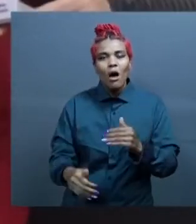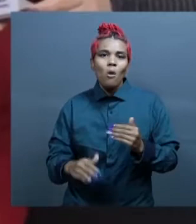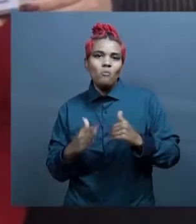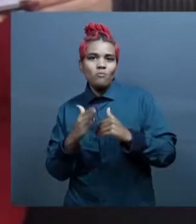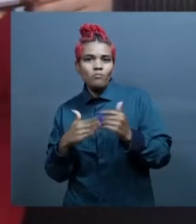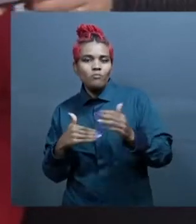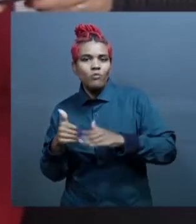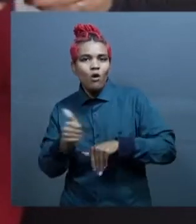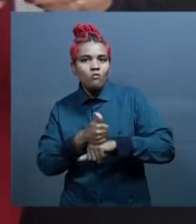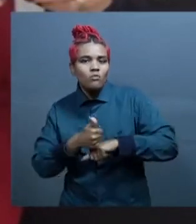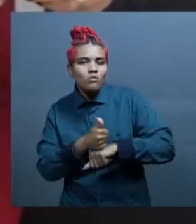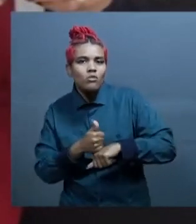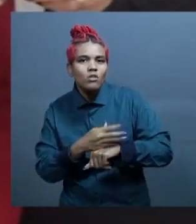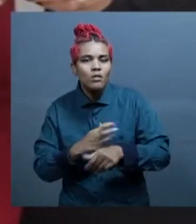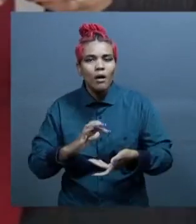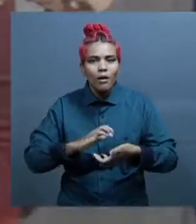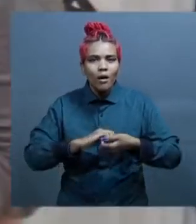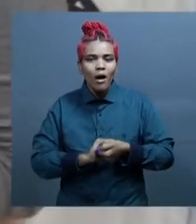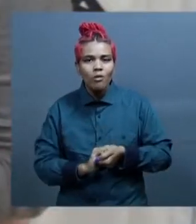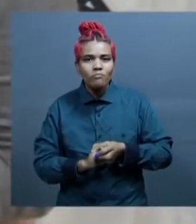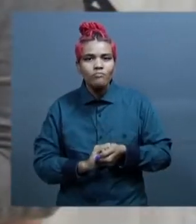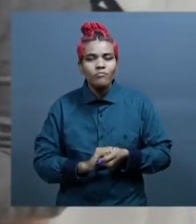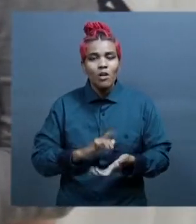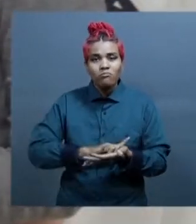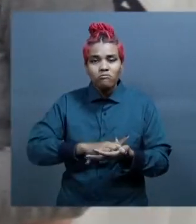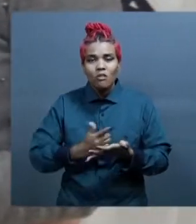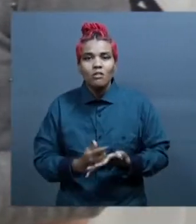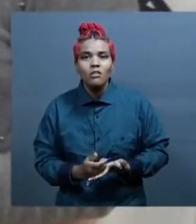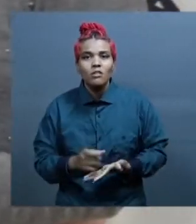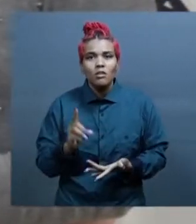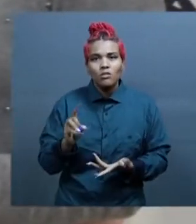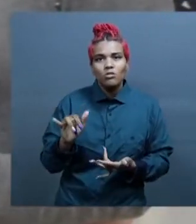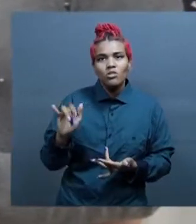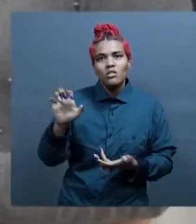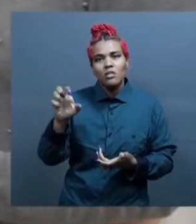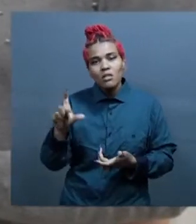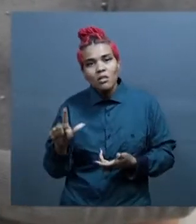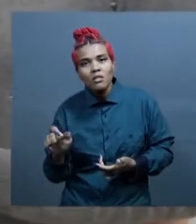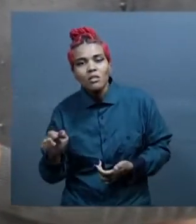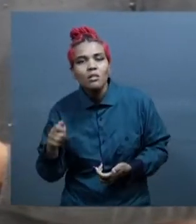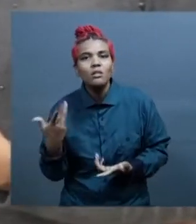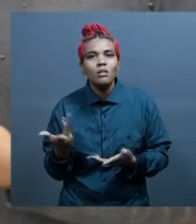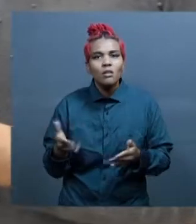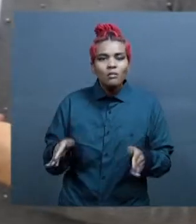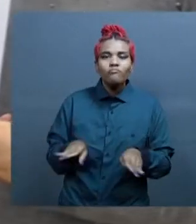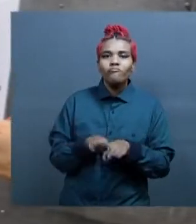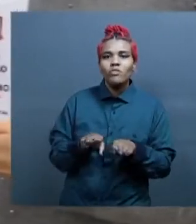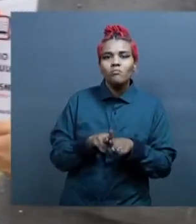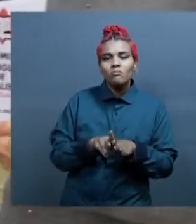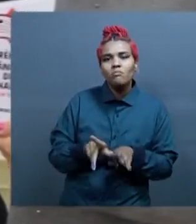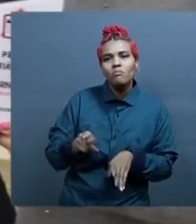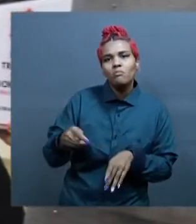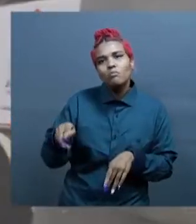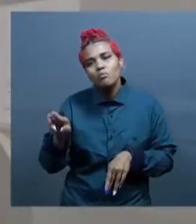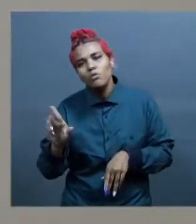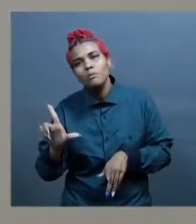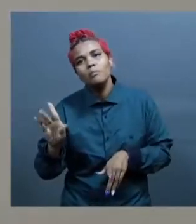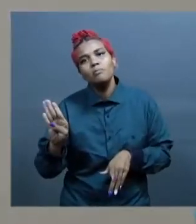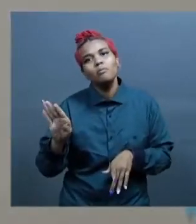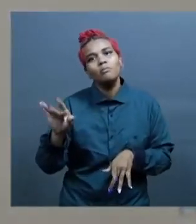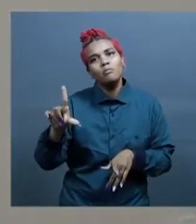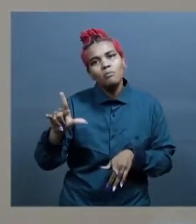jornalista dl em borges e também na categoria publicidade com conteúdo de autoria da